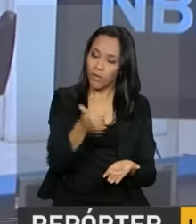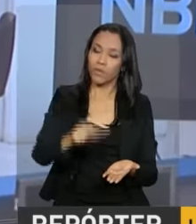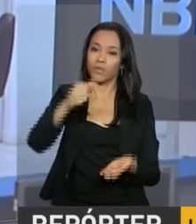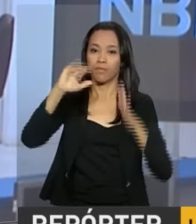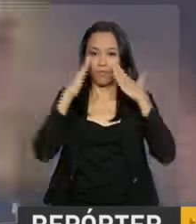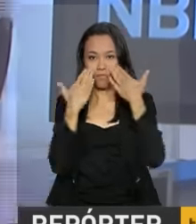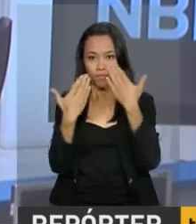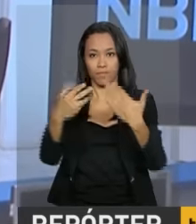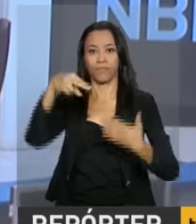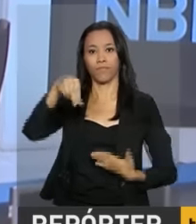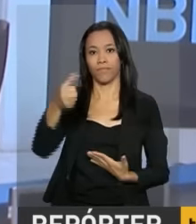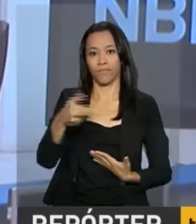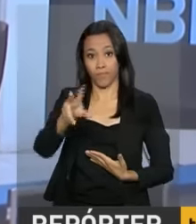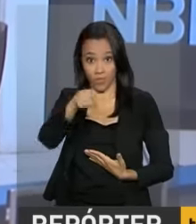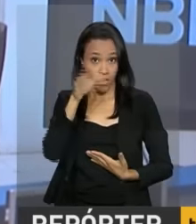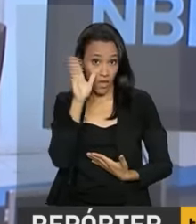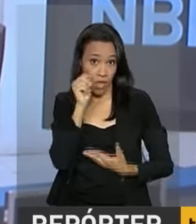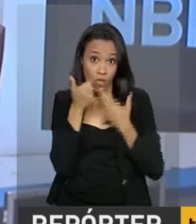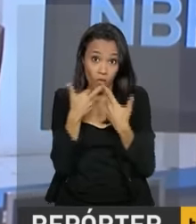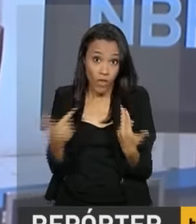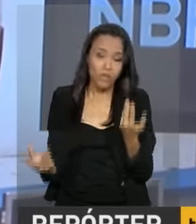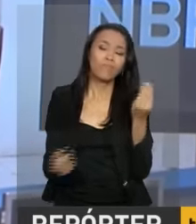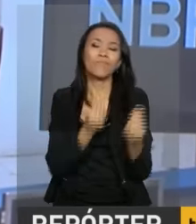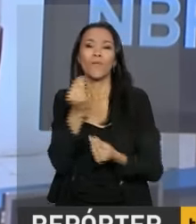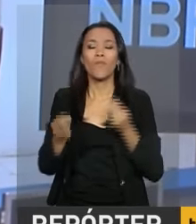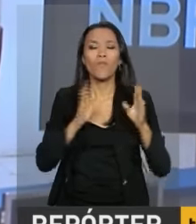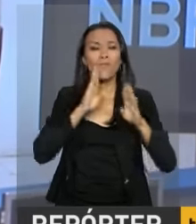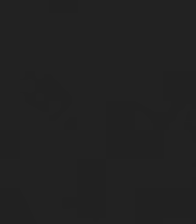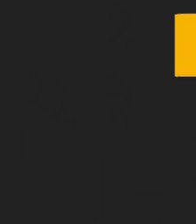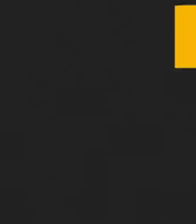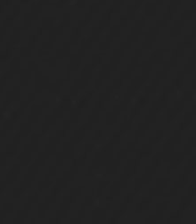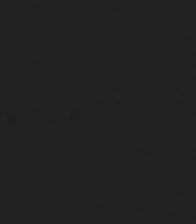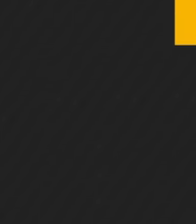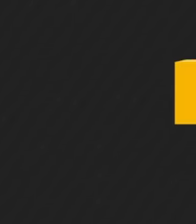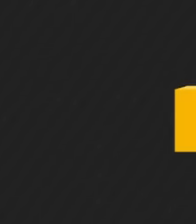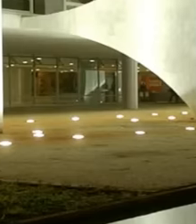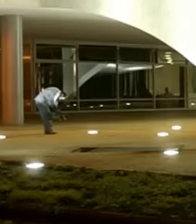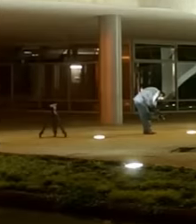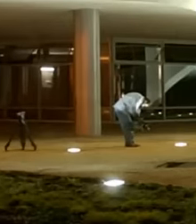NBR acompanha as novidades também Pelas nossas redes